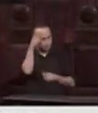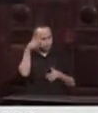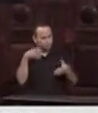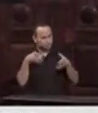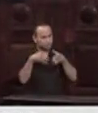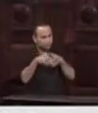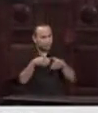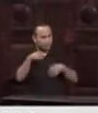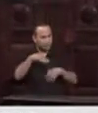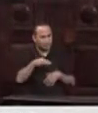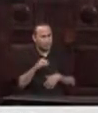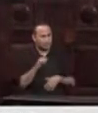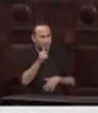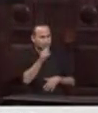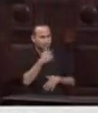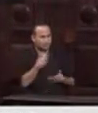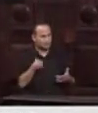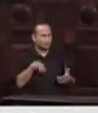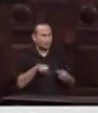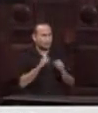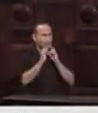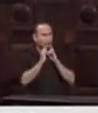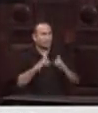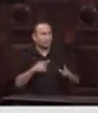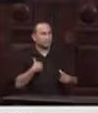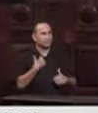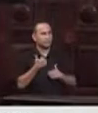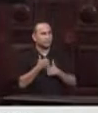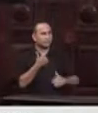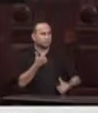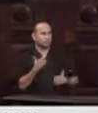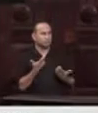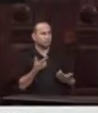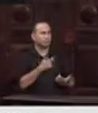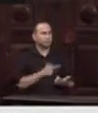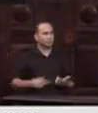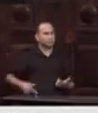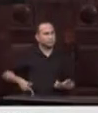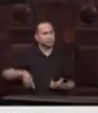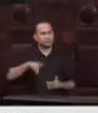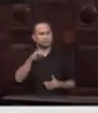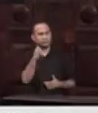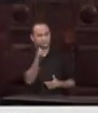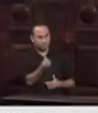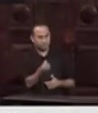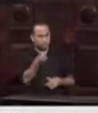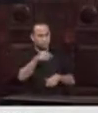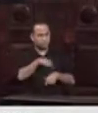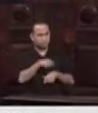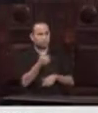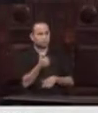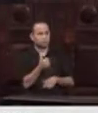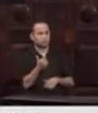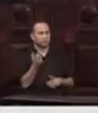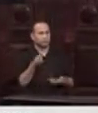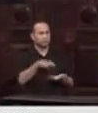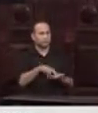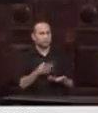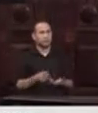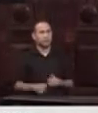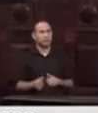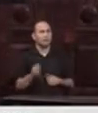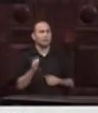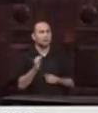de Minas e Energias dessa Casa, da qual eu sou vice-presidente, no próximo dia 6, às 11 horas da manhã, aqui no Palácio